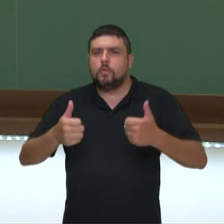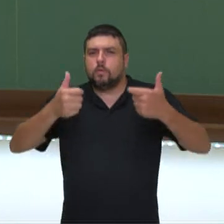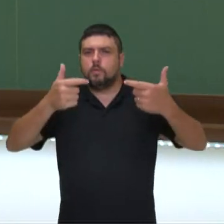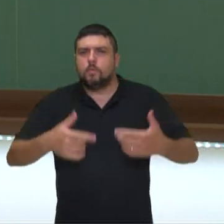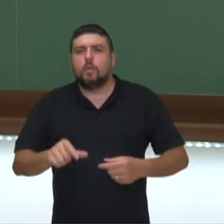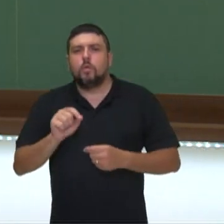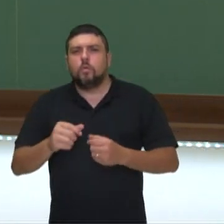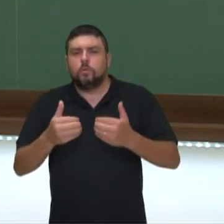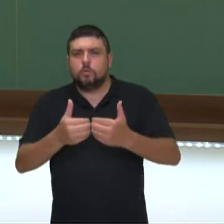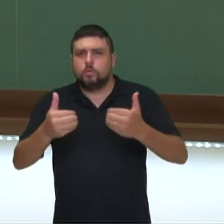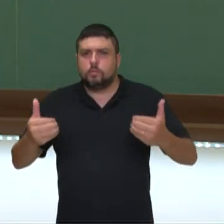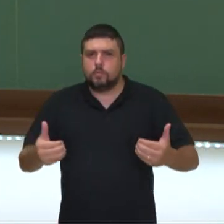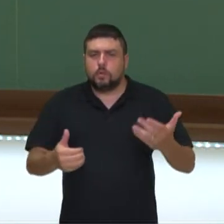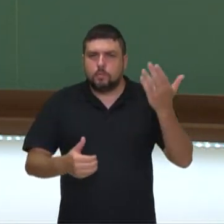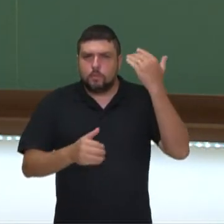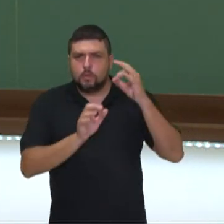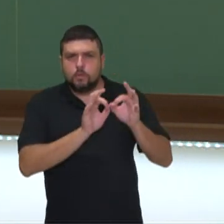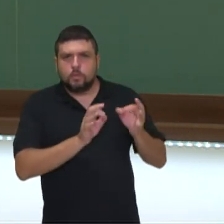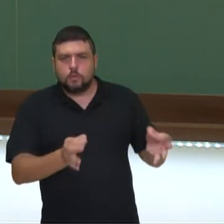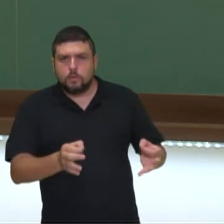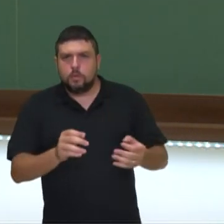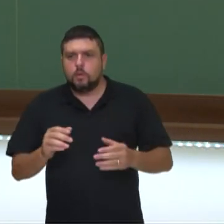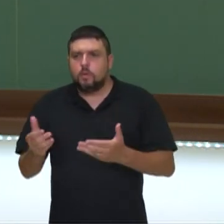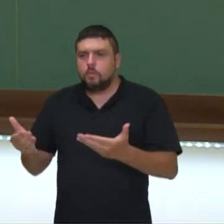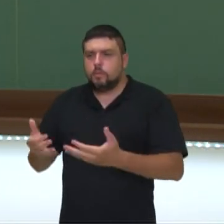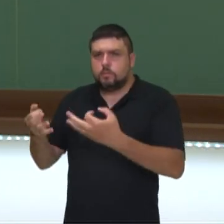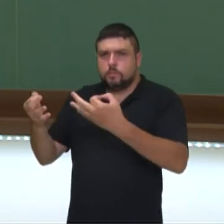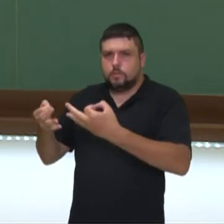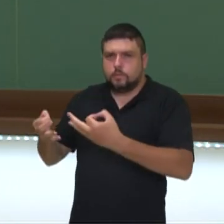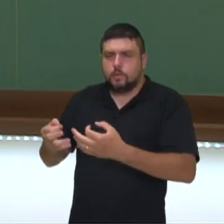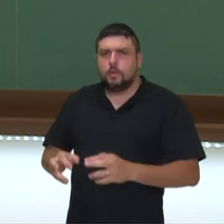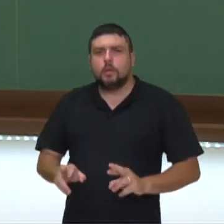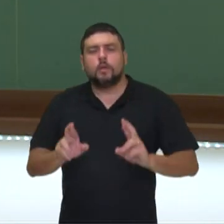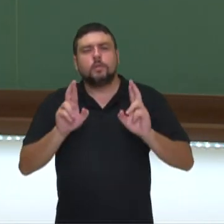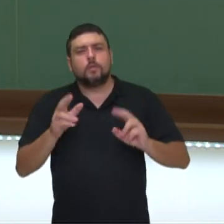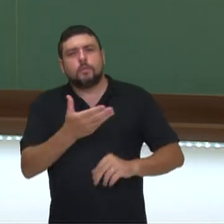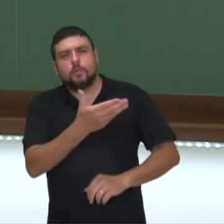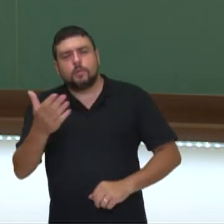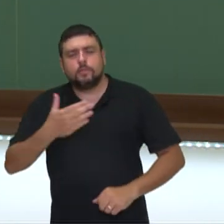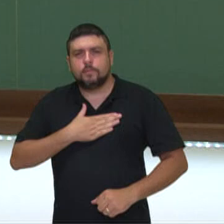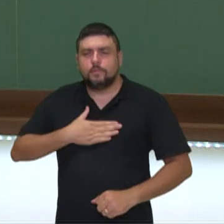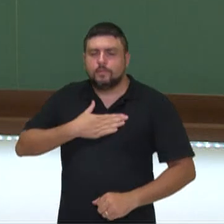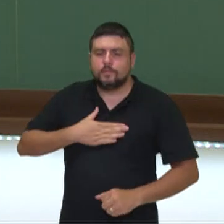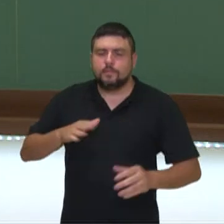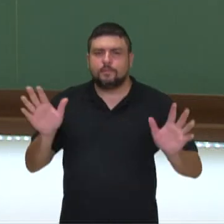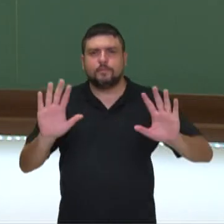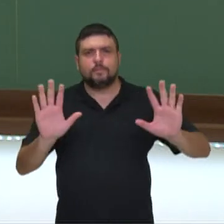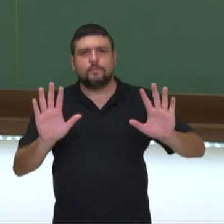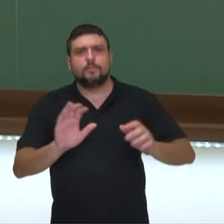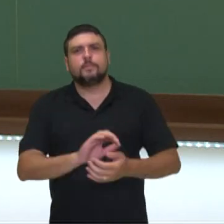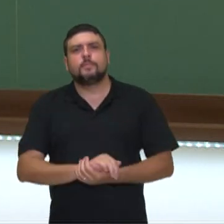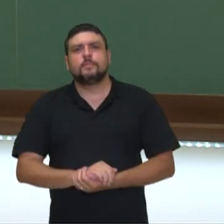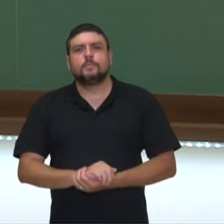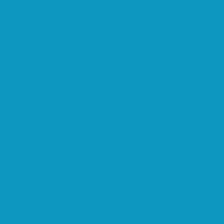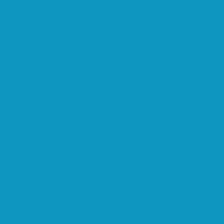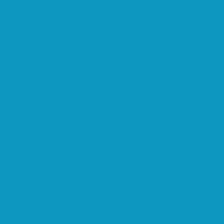sobre a diferença do passado simples com o presente perfeito e eu espero que vocês tenham gostado. Bye, bye!